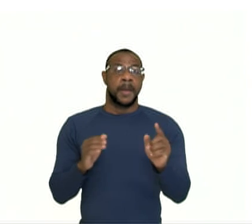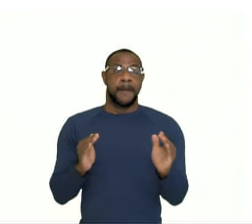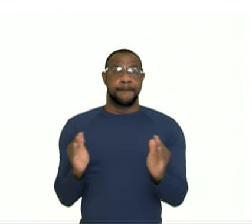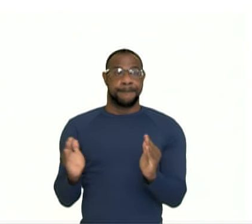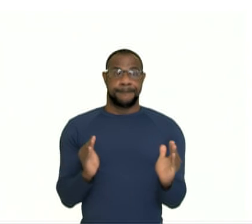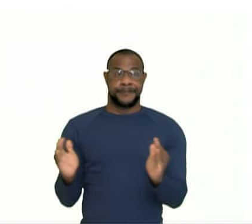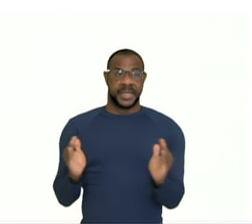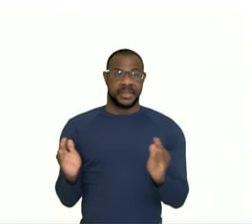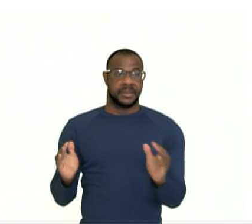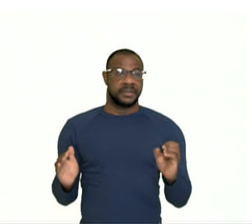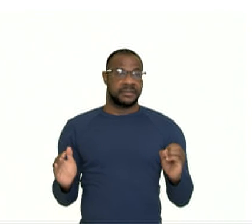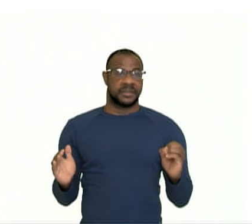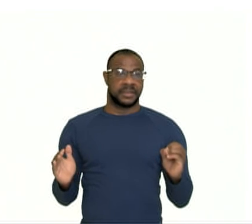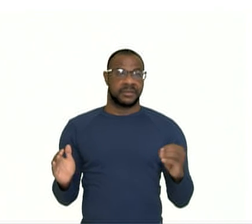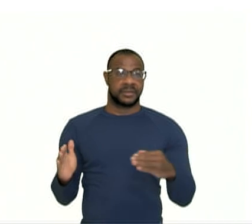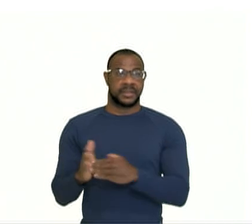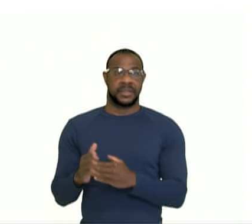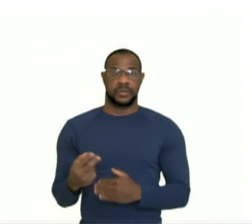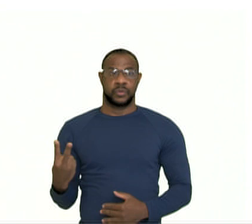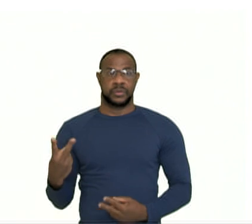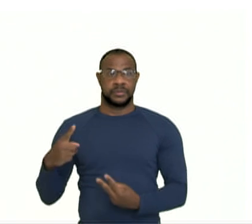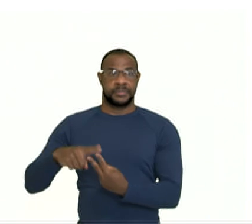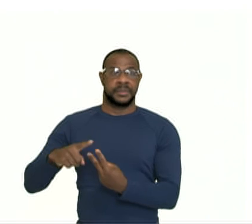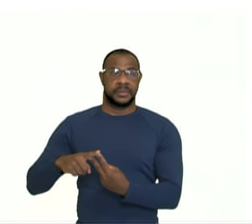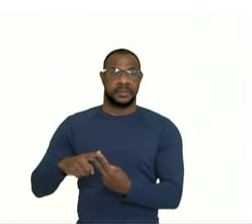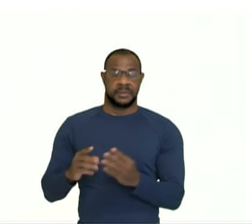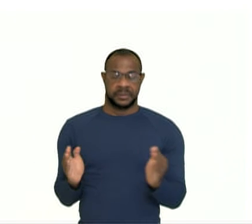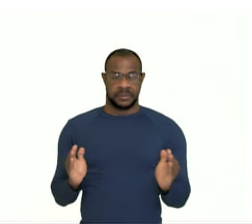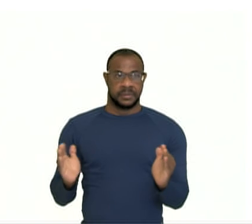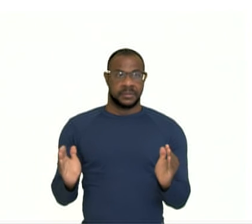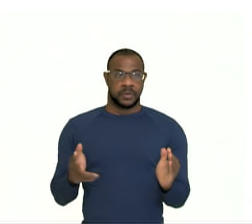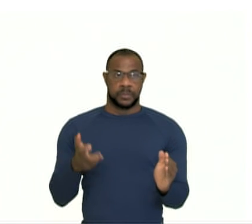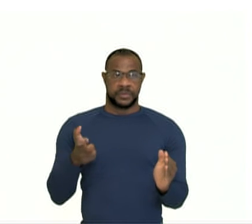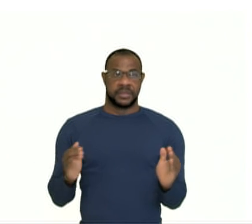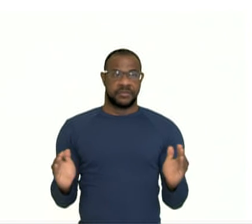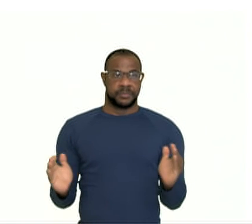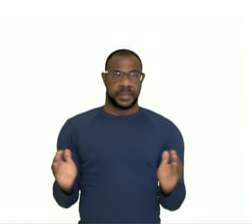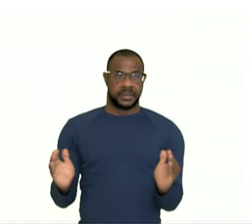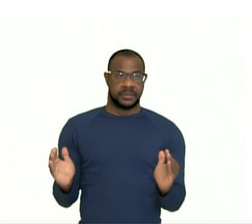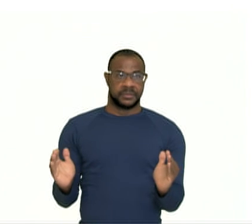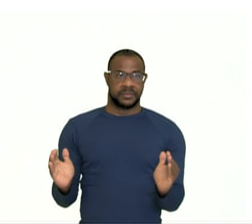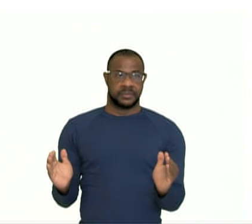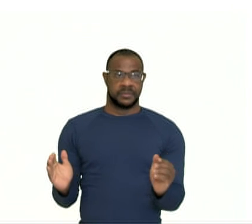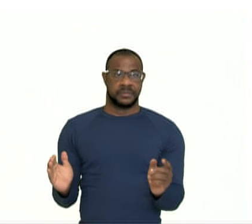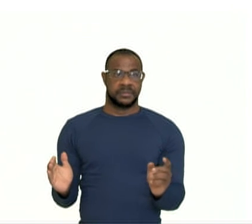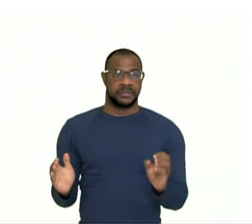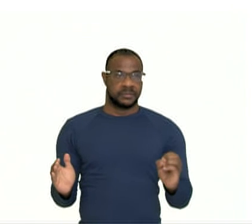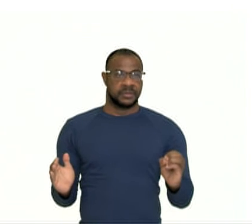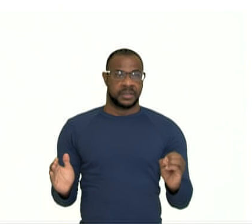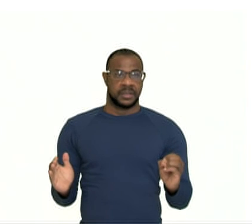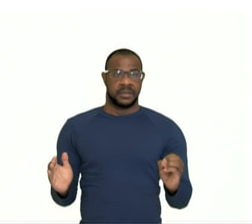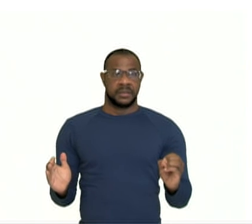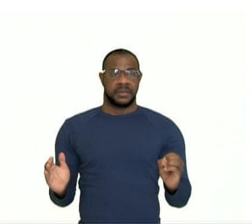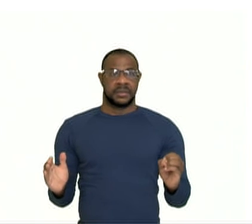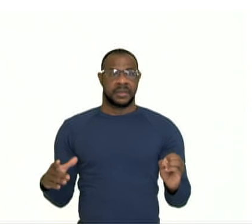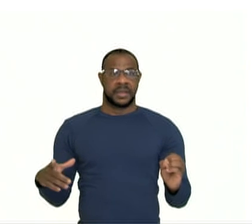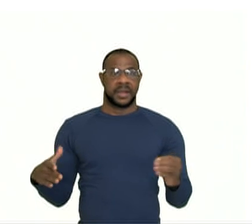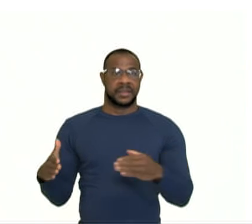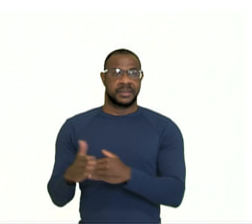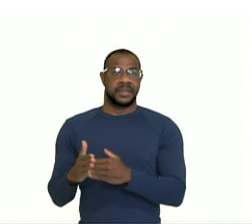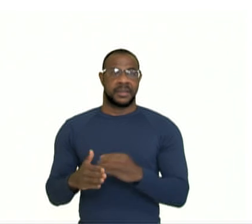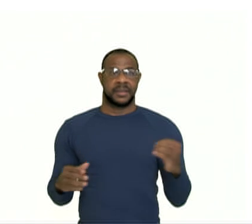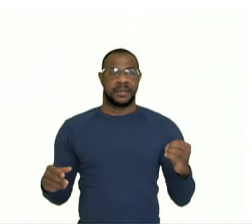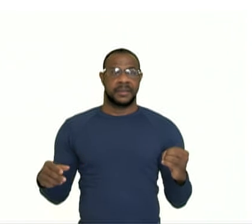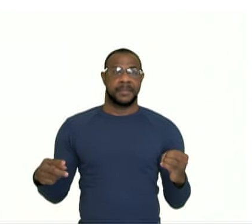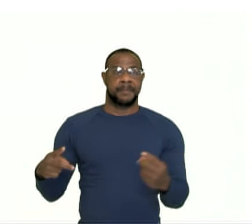ele é de 0 a 2π. No caso aqui, a gente observa que o período ele foi, né, ó, de 0 até